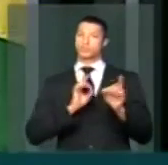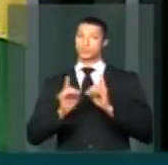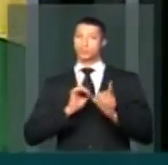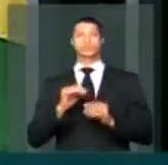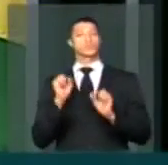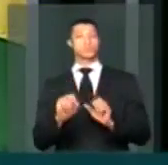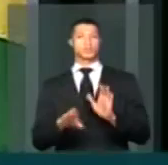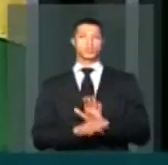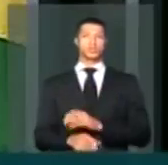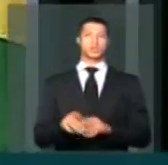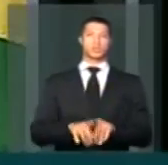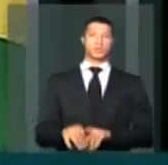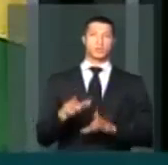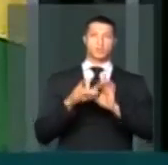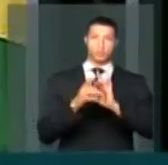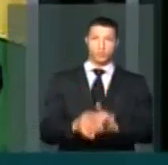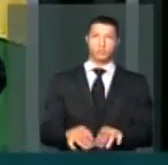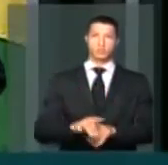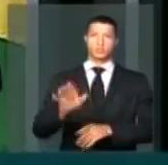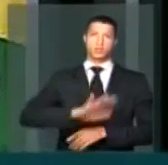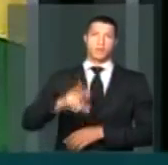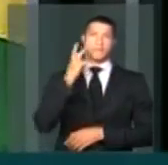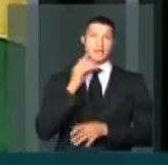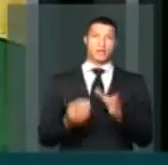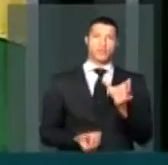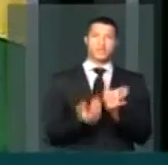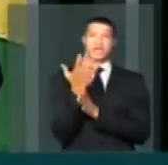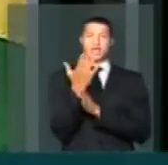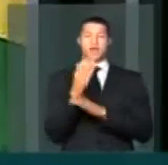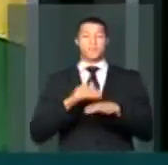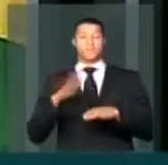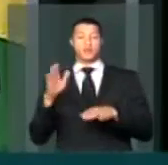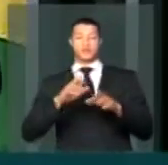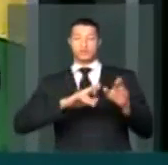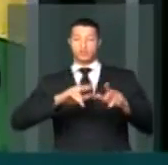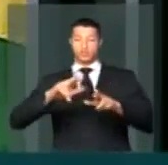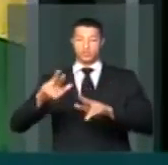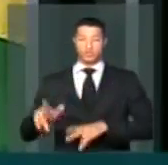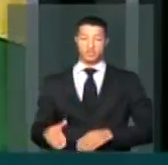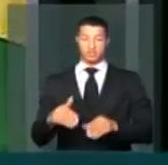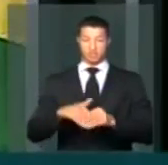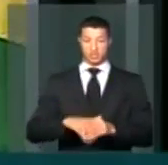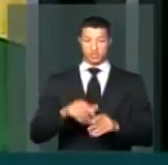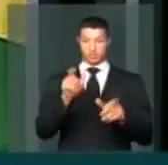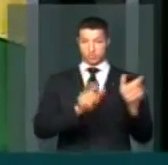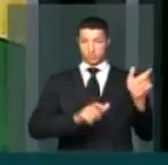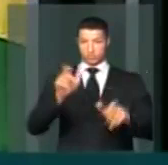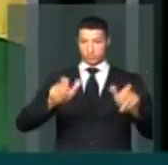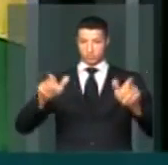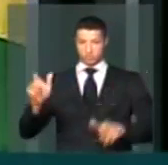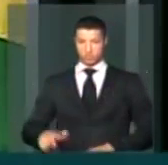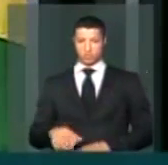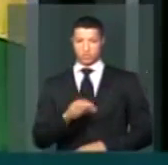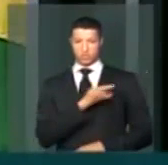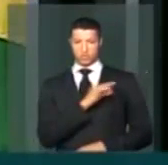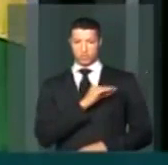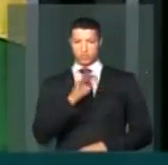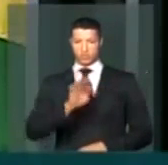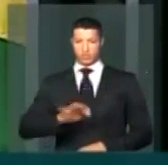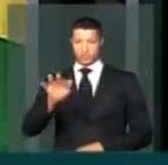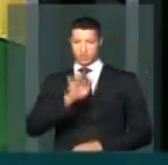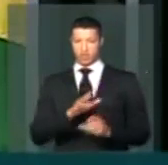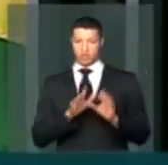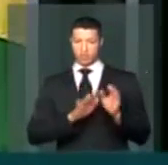que possamos chegar num contexto para não criar maiores indiferenças dentro da categoria. A Polícia Federal, no contexto